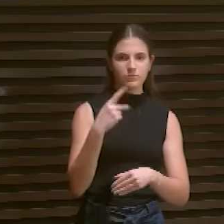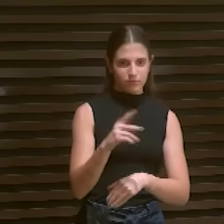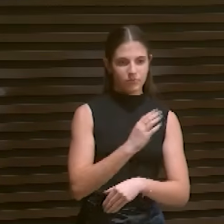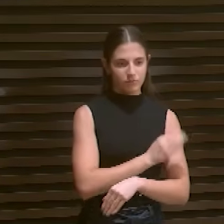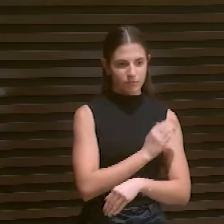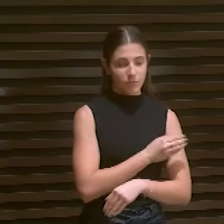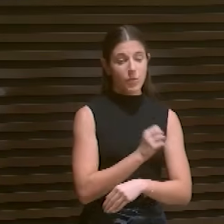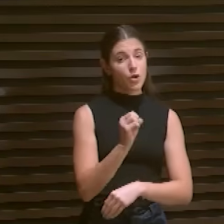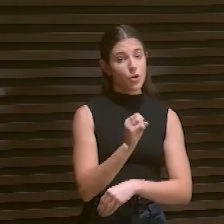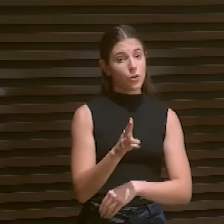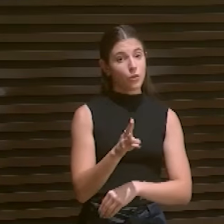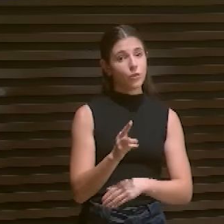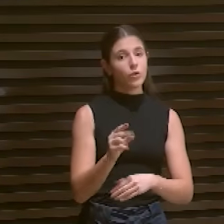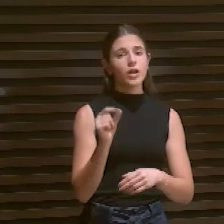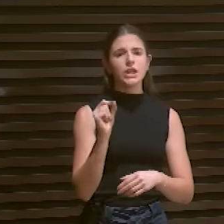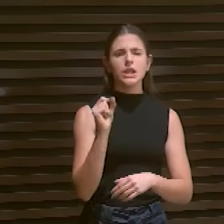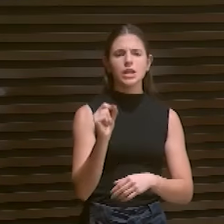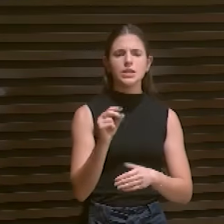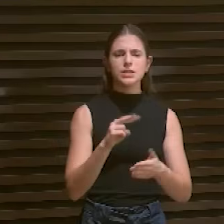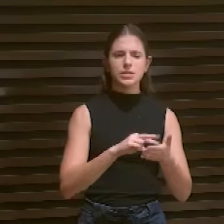Ou, o que é o tesouro para você?